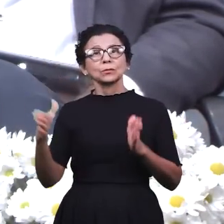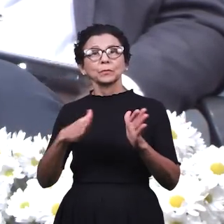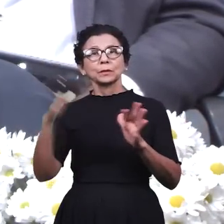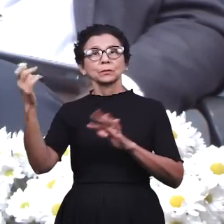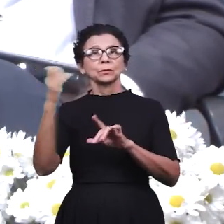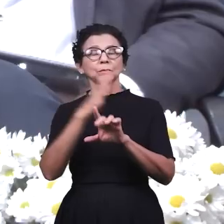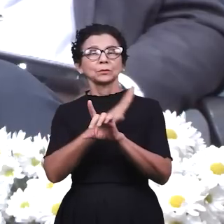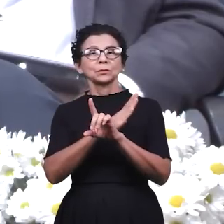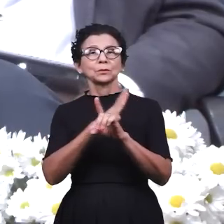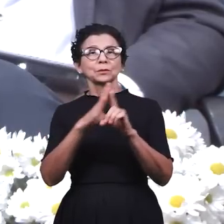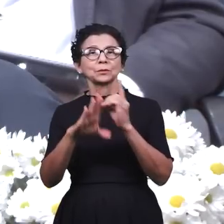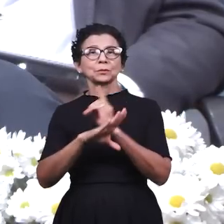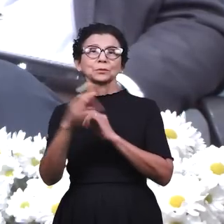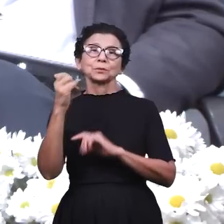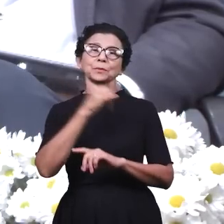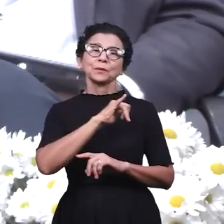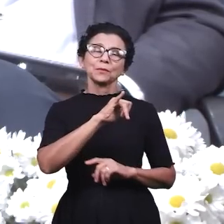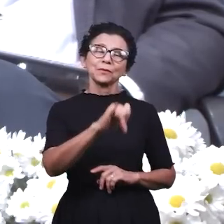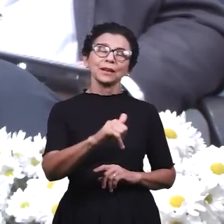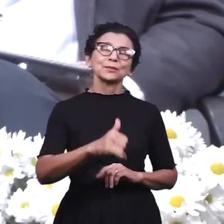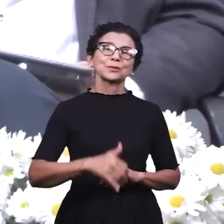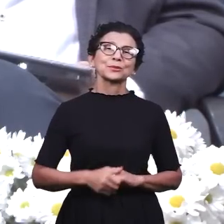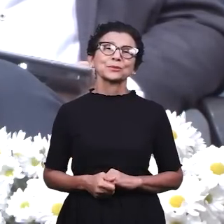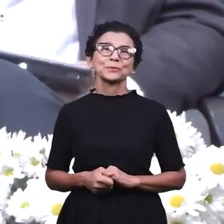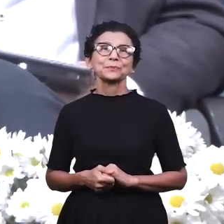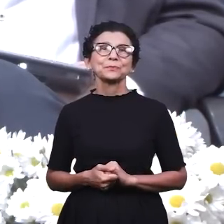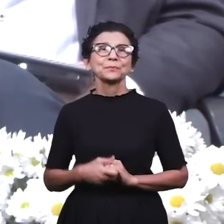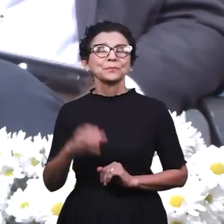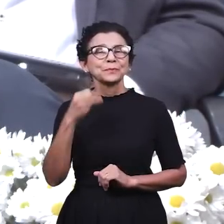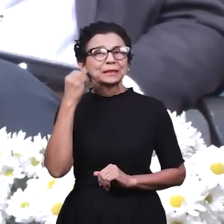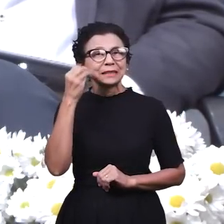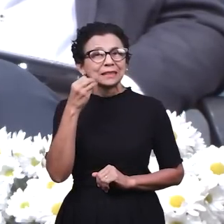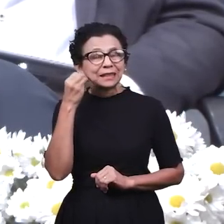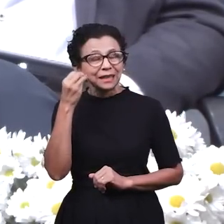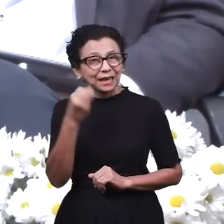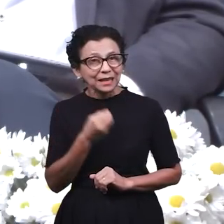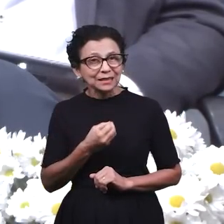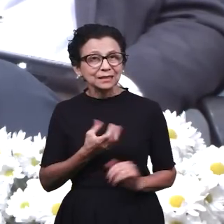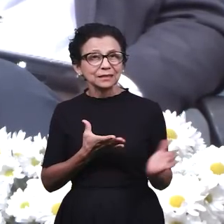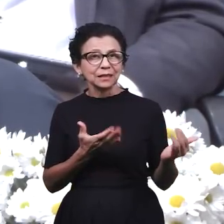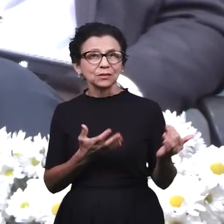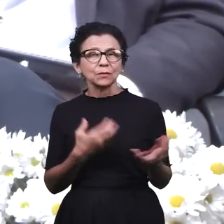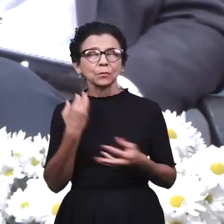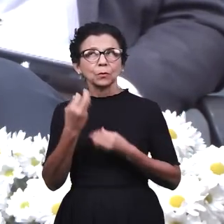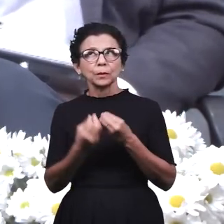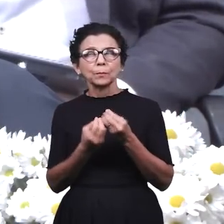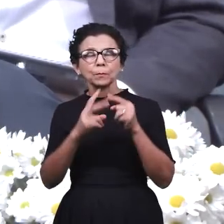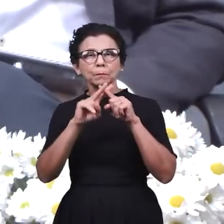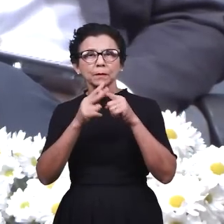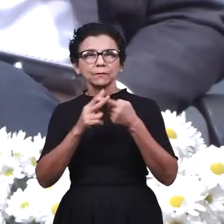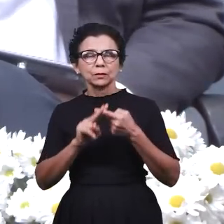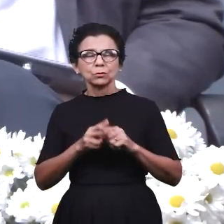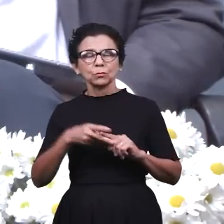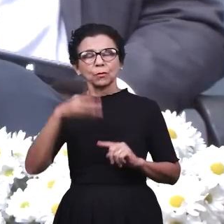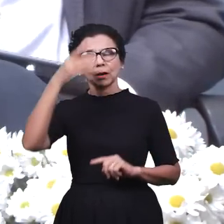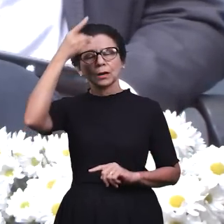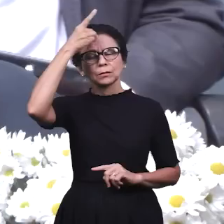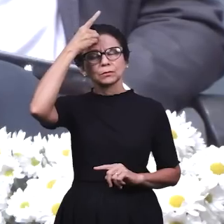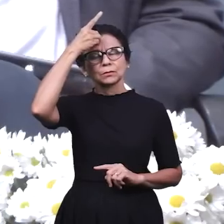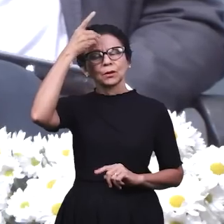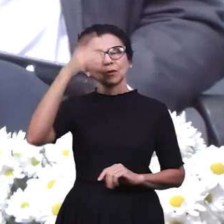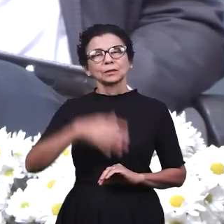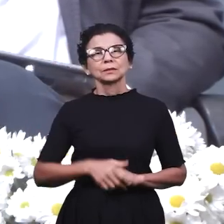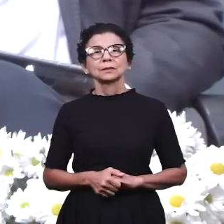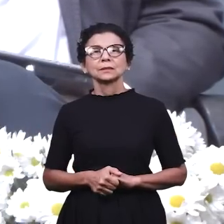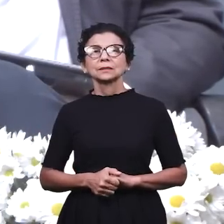isso que ela contou aqui, exatamente a experiência dela, de como ela pôde aprimorar o entendimento dos dons espirituais e